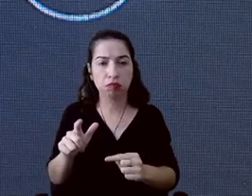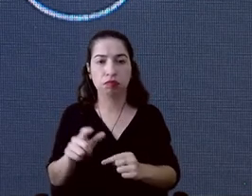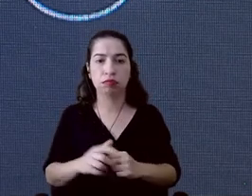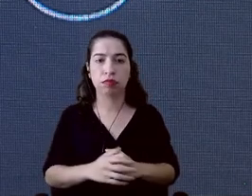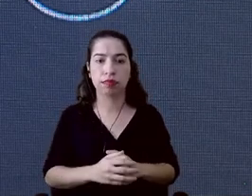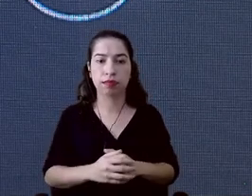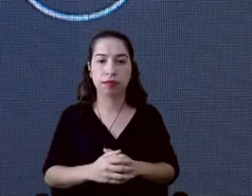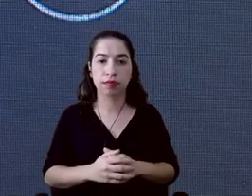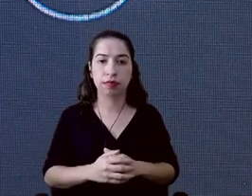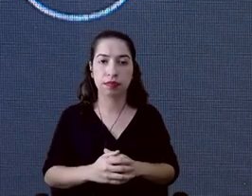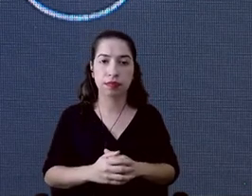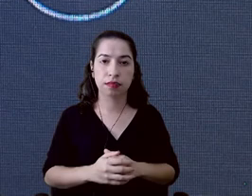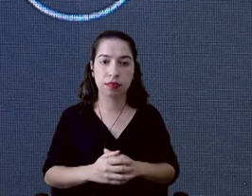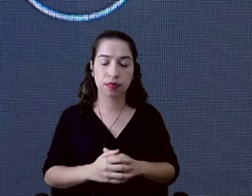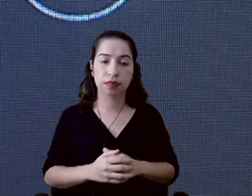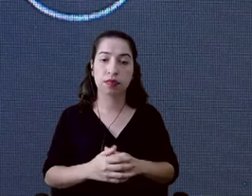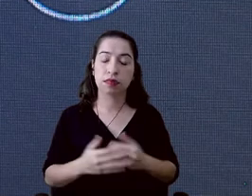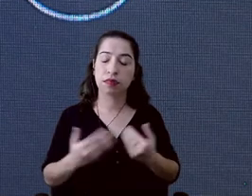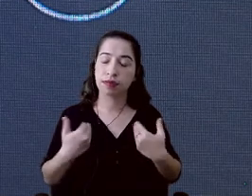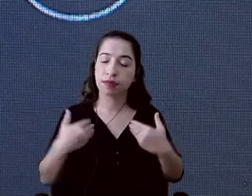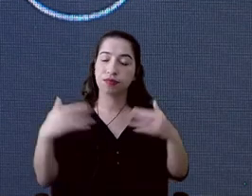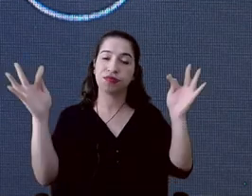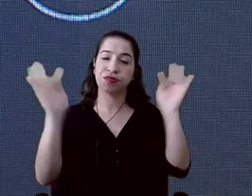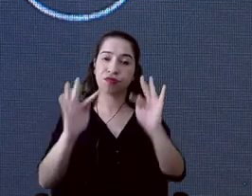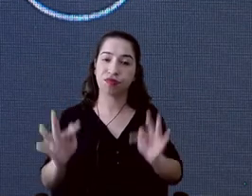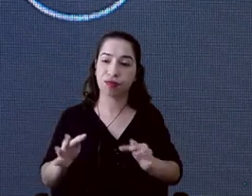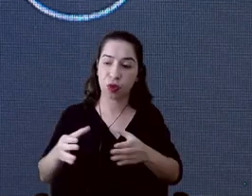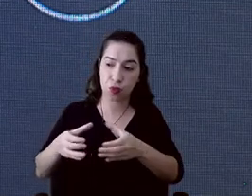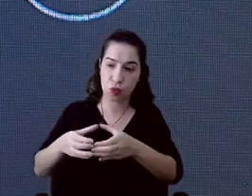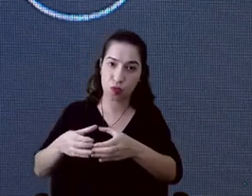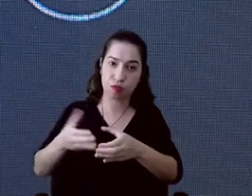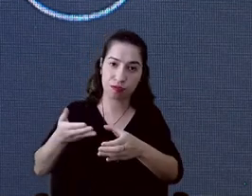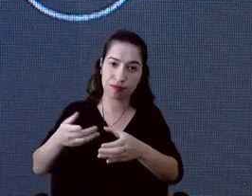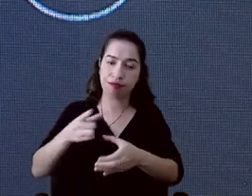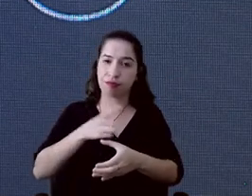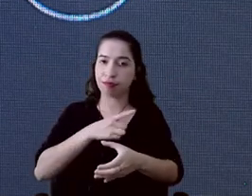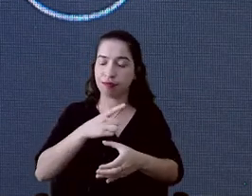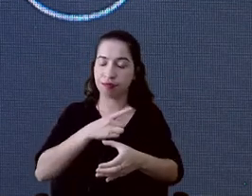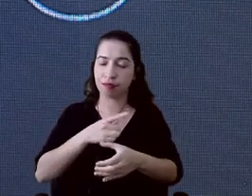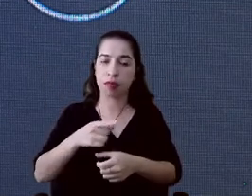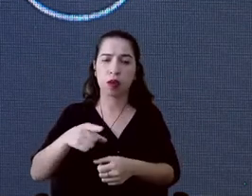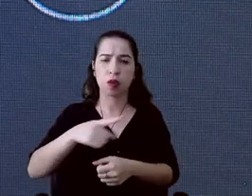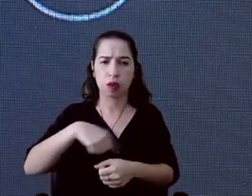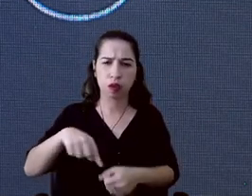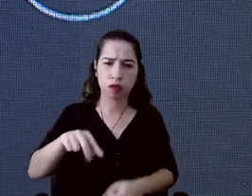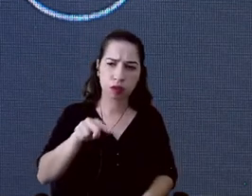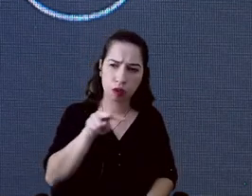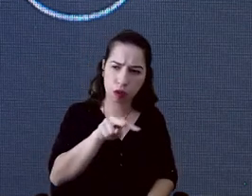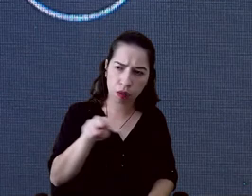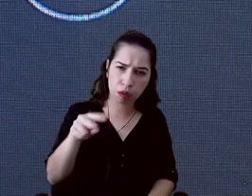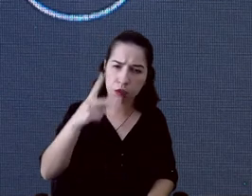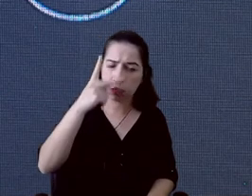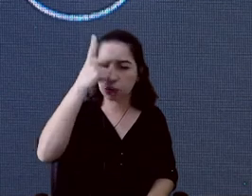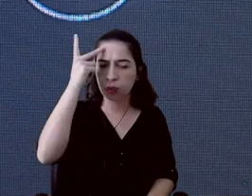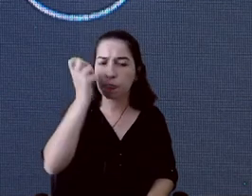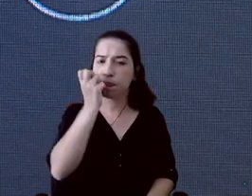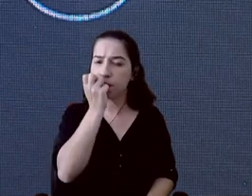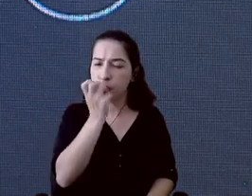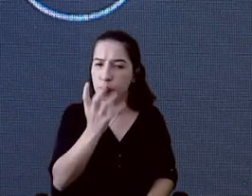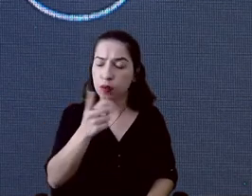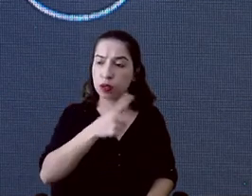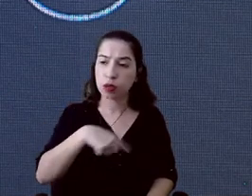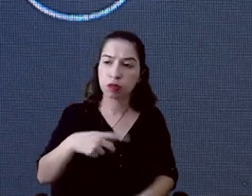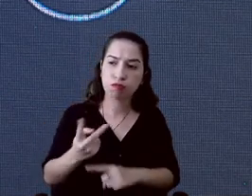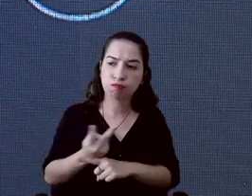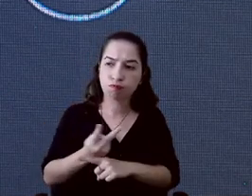eu tô muito feliz com o time que a gente tem lá sempre olhando a gente tá sempre olhando para pessoas boas assim sempre buscando acho que